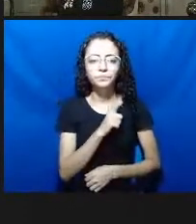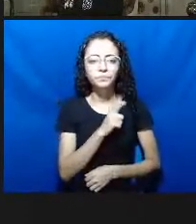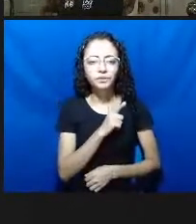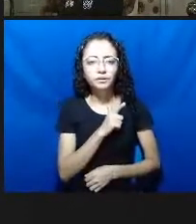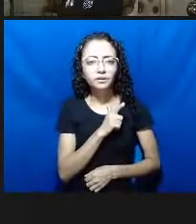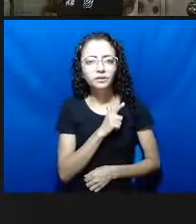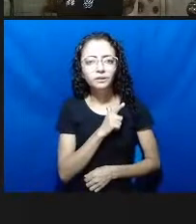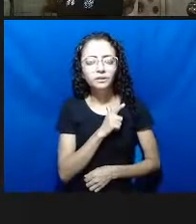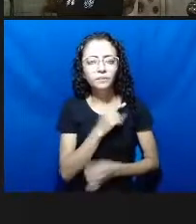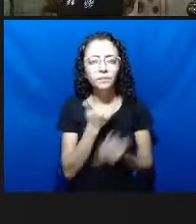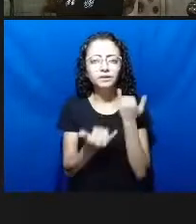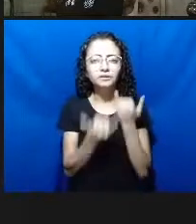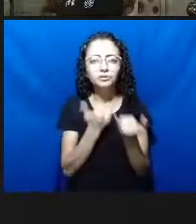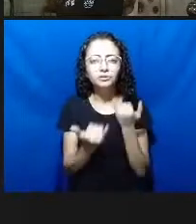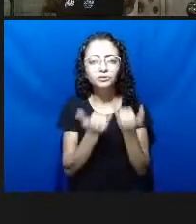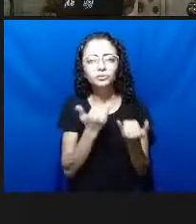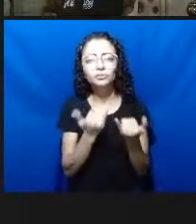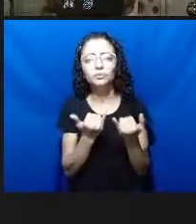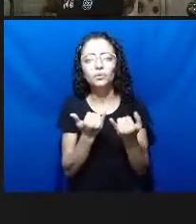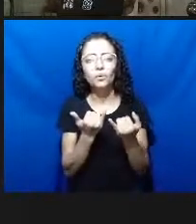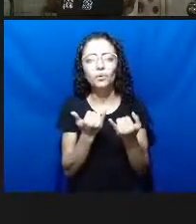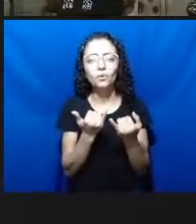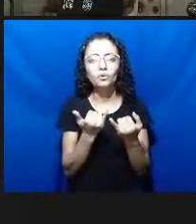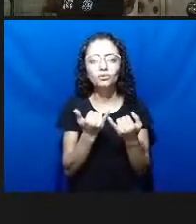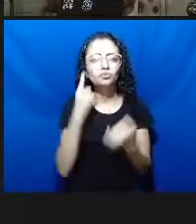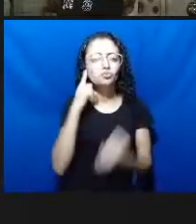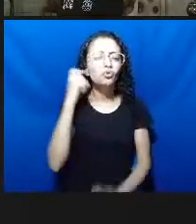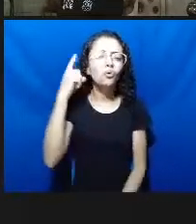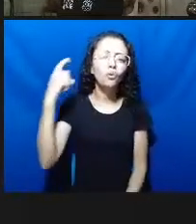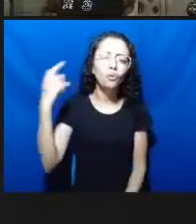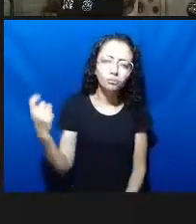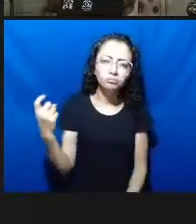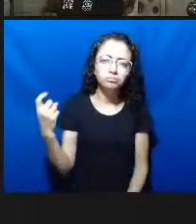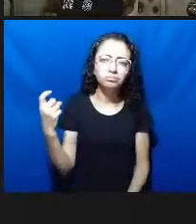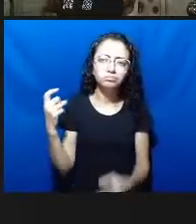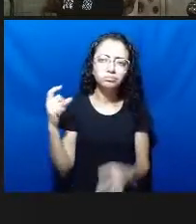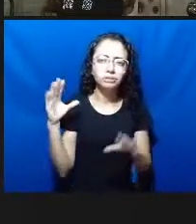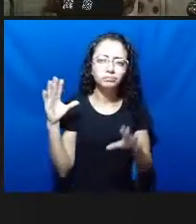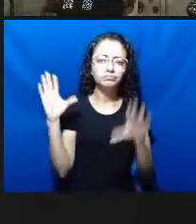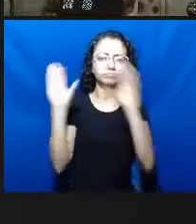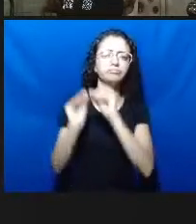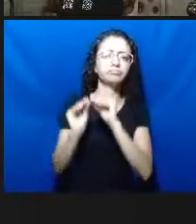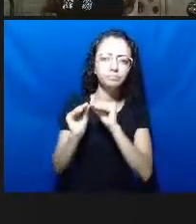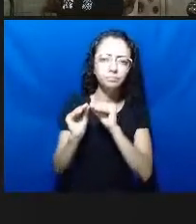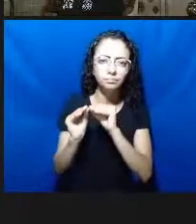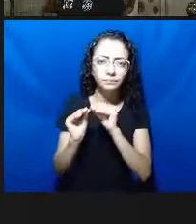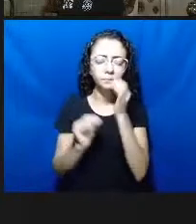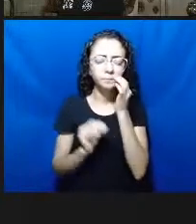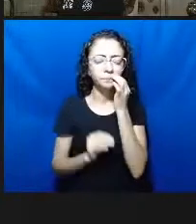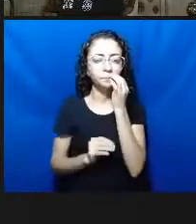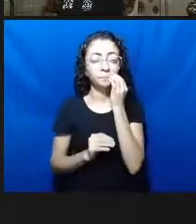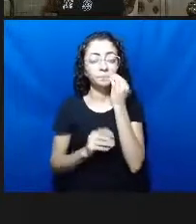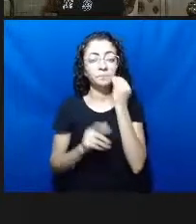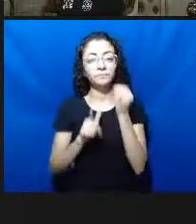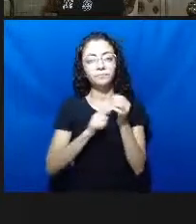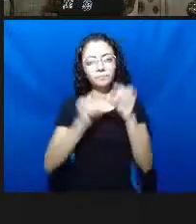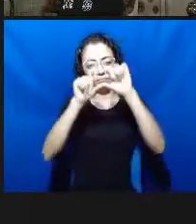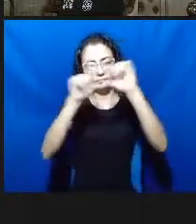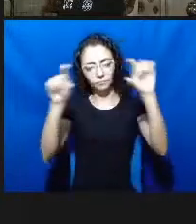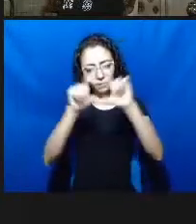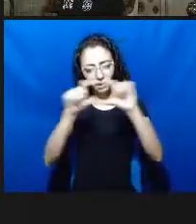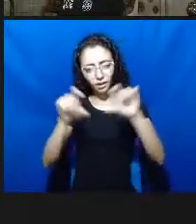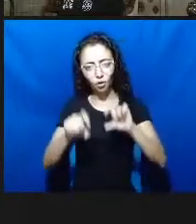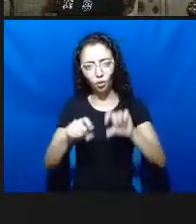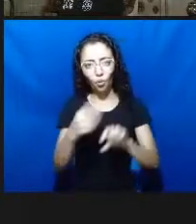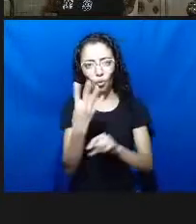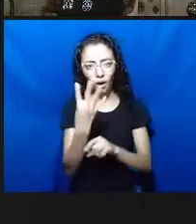de um branco de som, né? É muito bonita essa a poesia. E, bom, são quatro versos, eu escrevi esses quatro